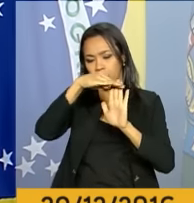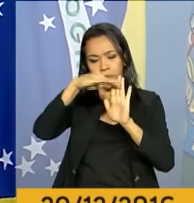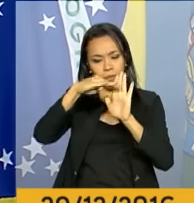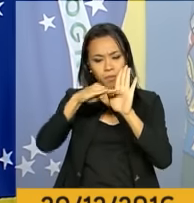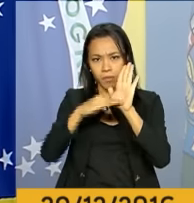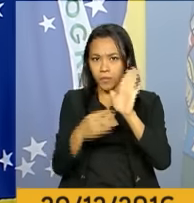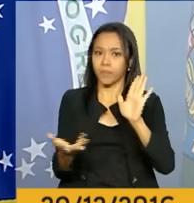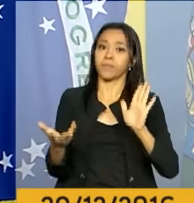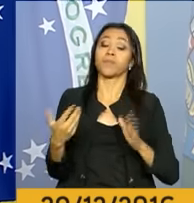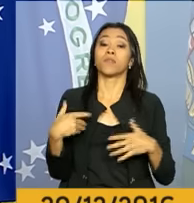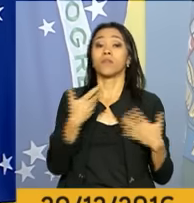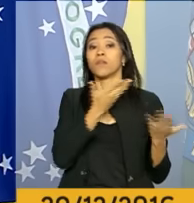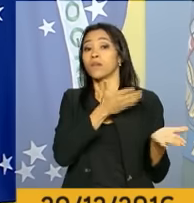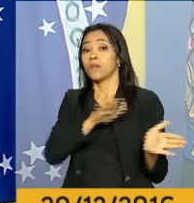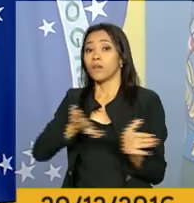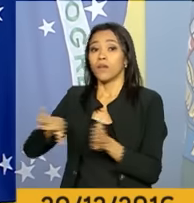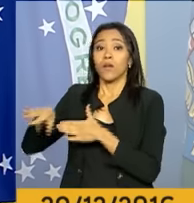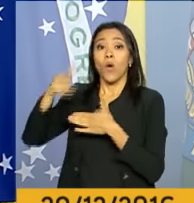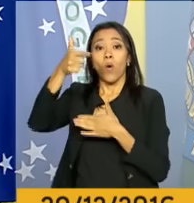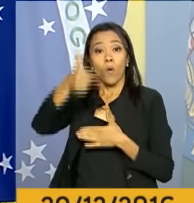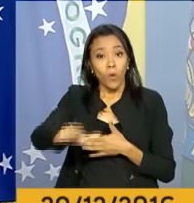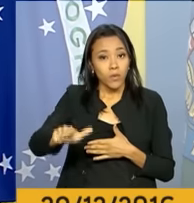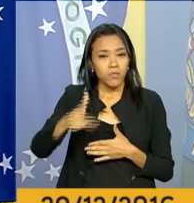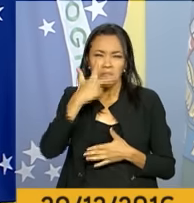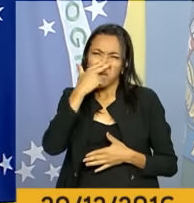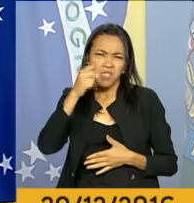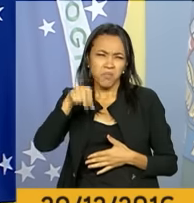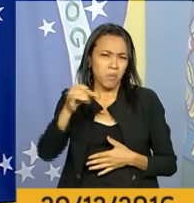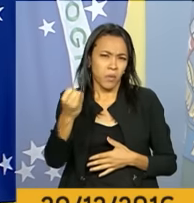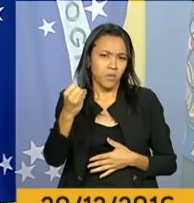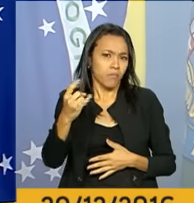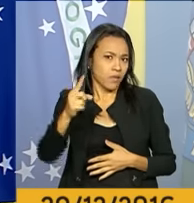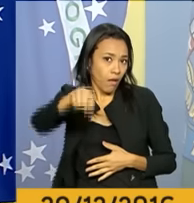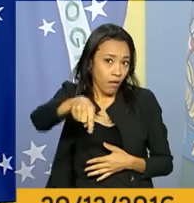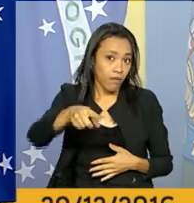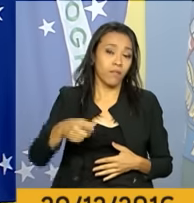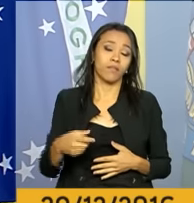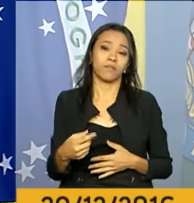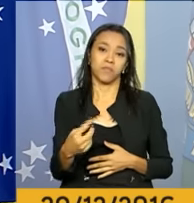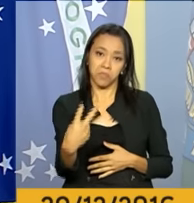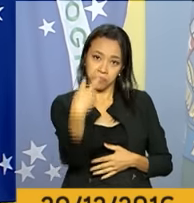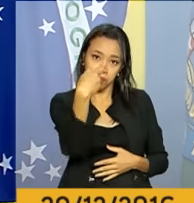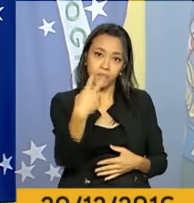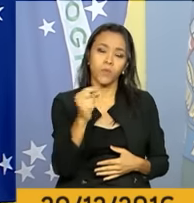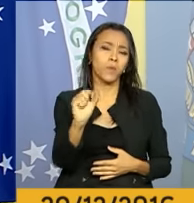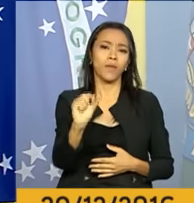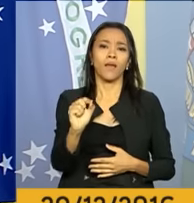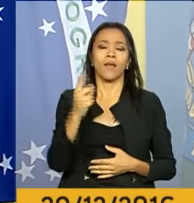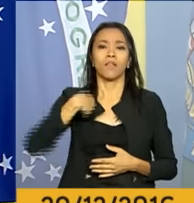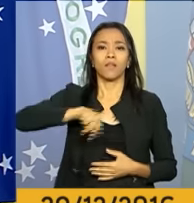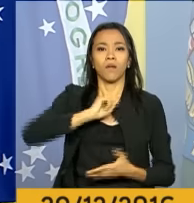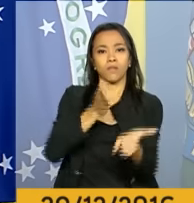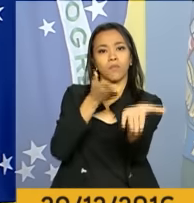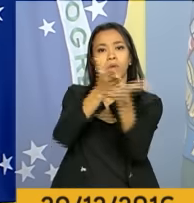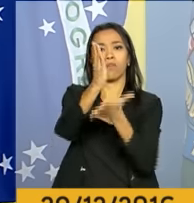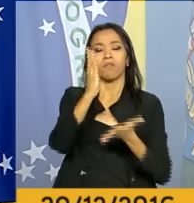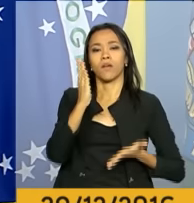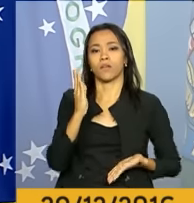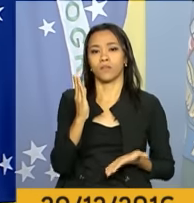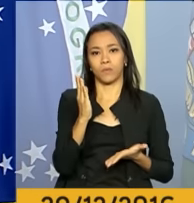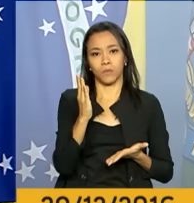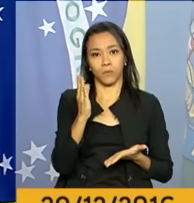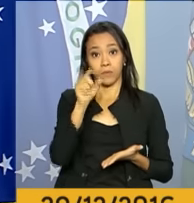registrar eh parece que não é an mas é eh o fato de termos aprovado a